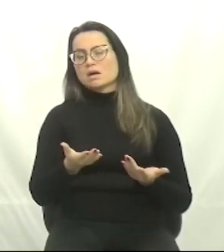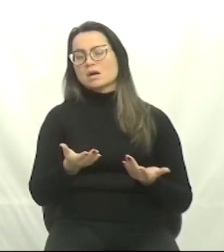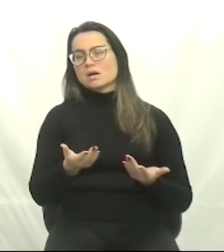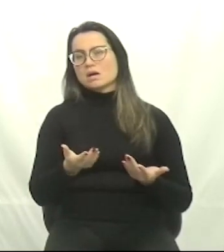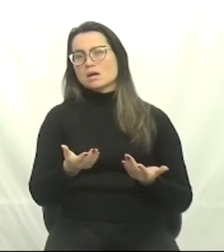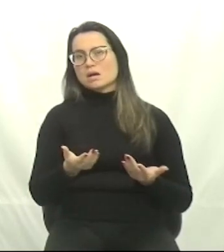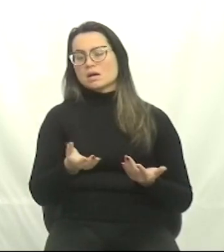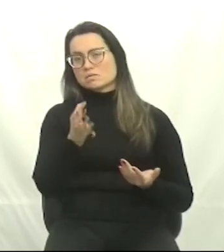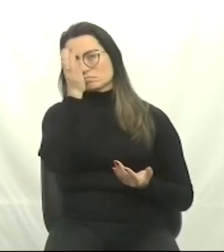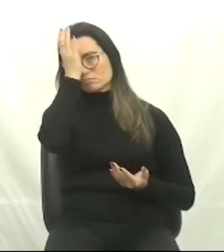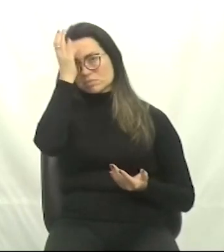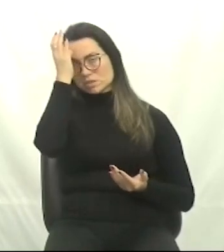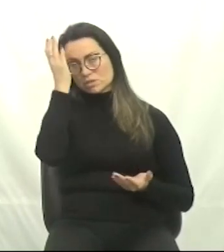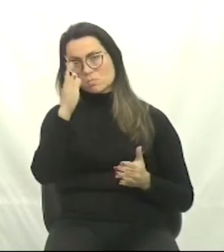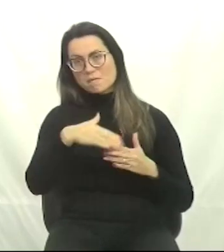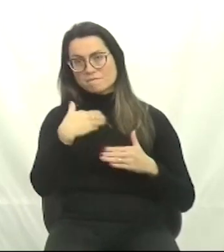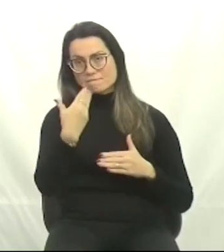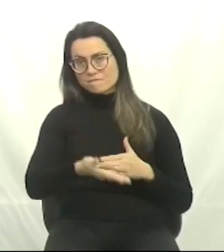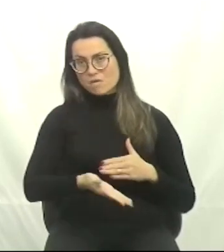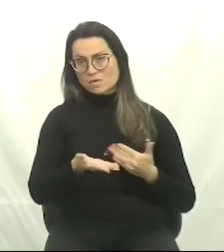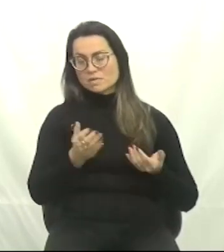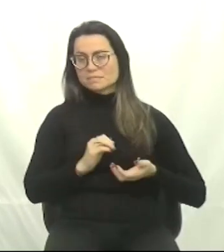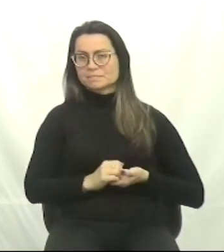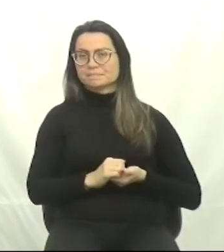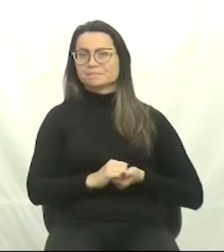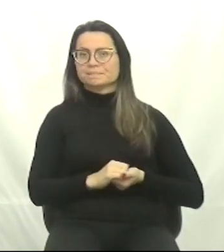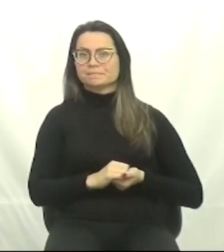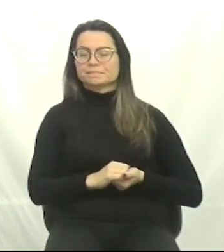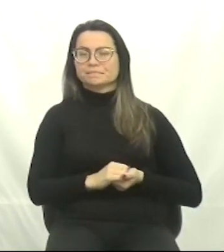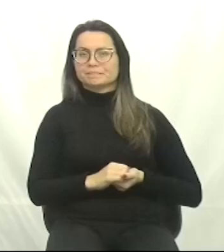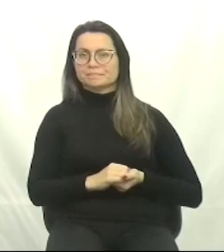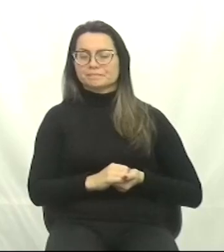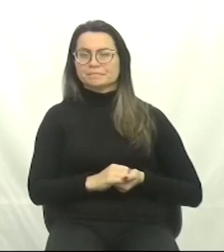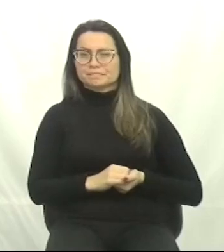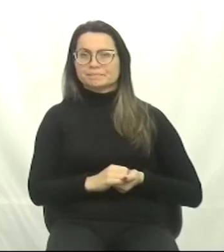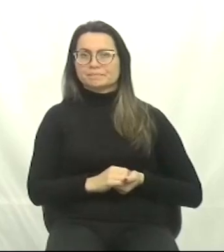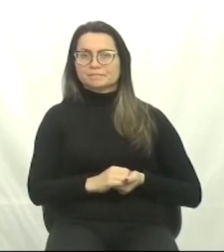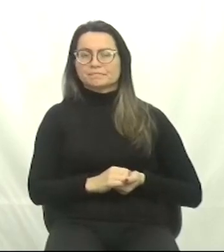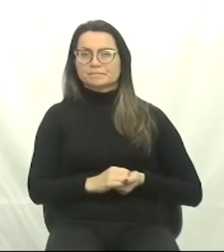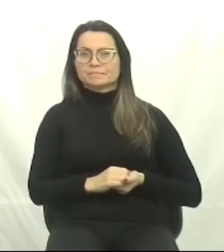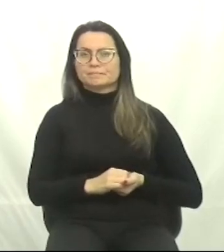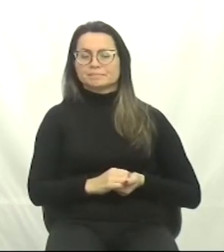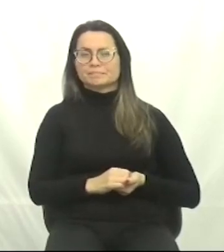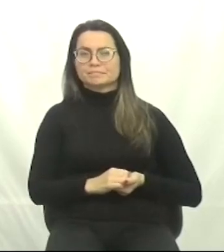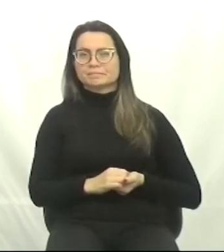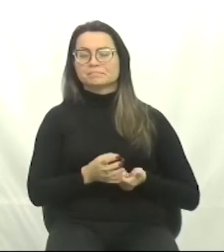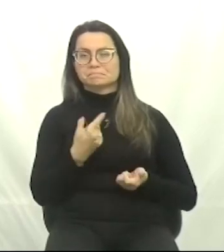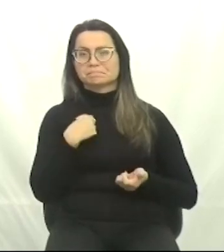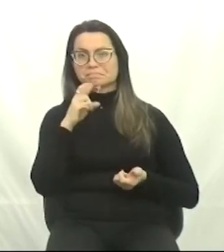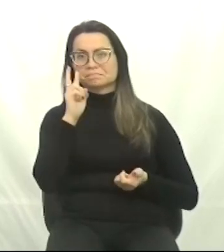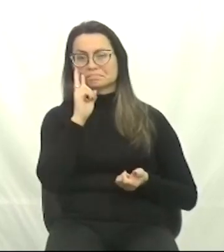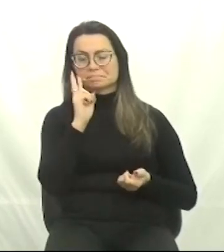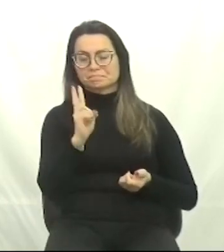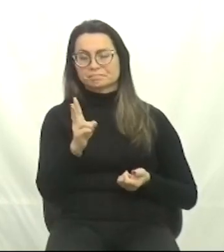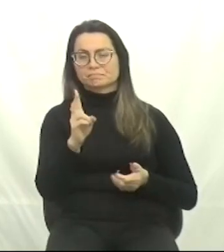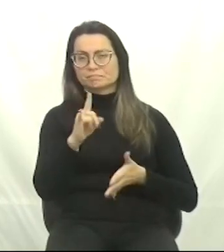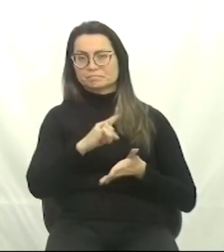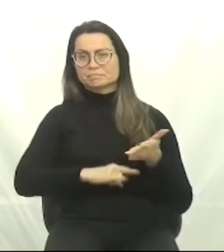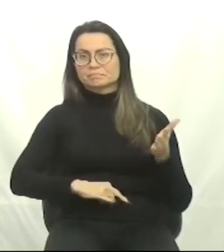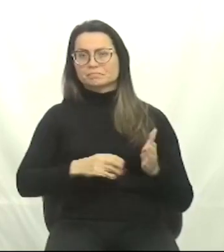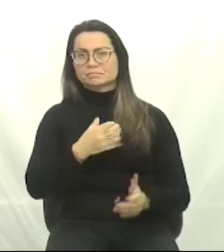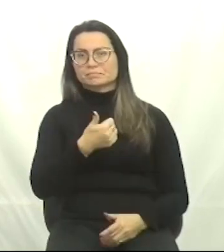atenção foi a resposta que, através do ofício 181, SMSAB 2021,